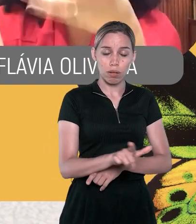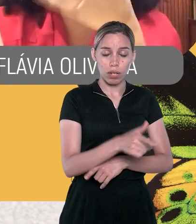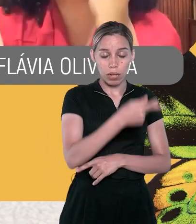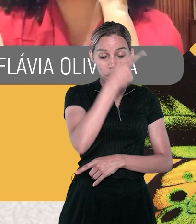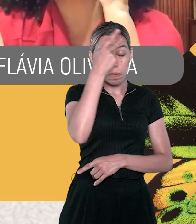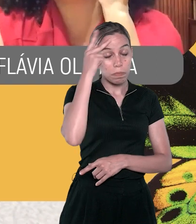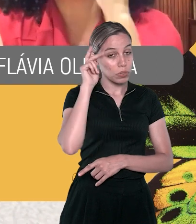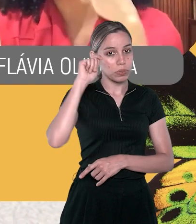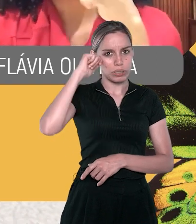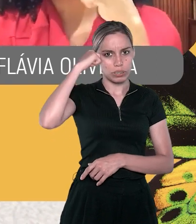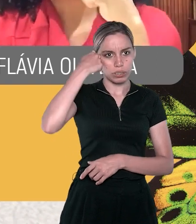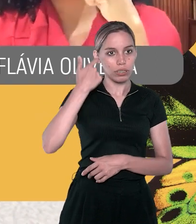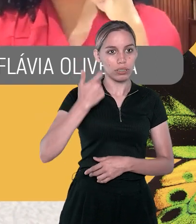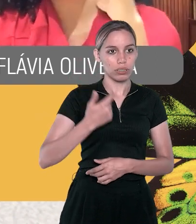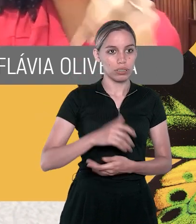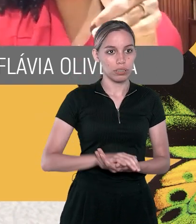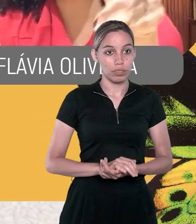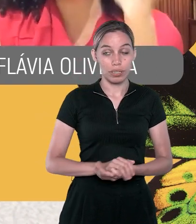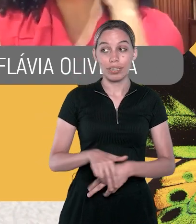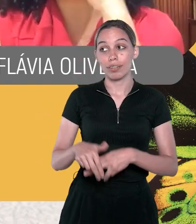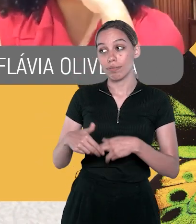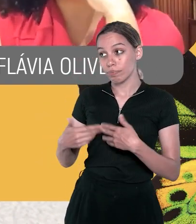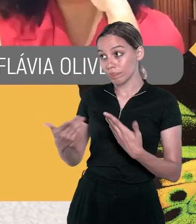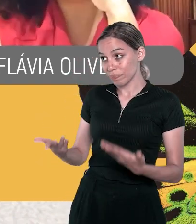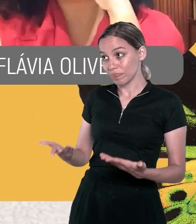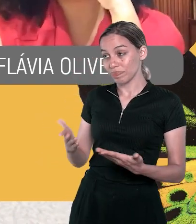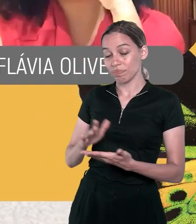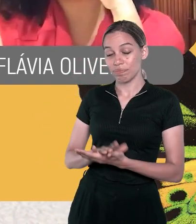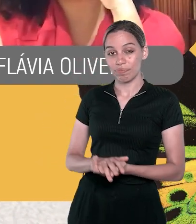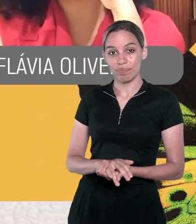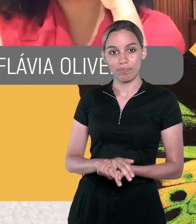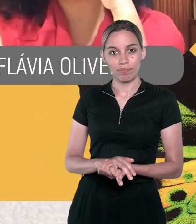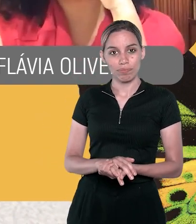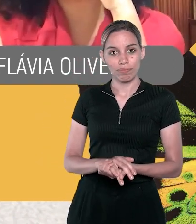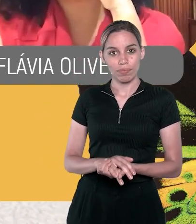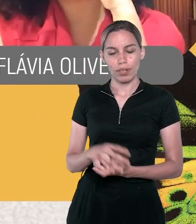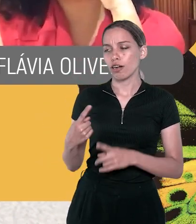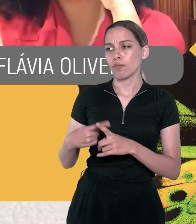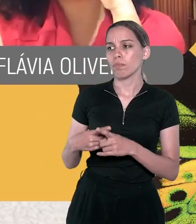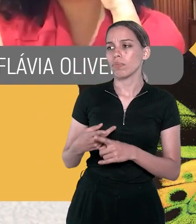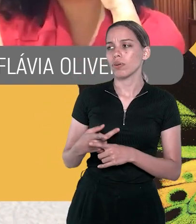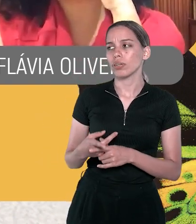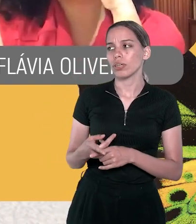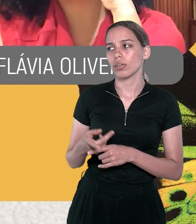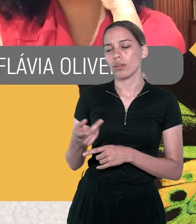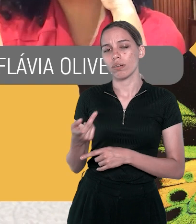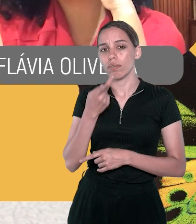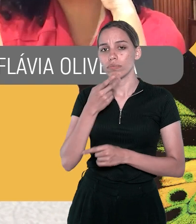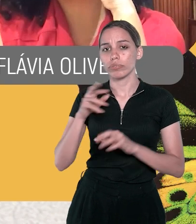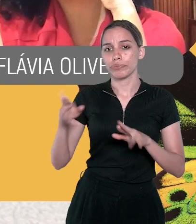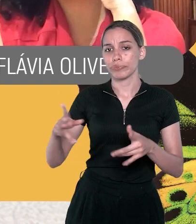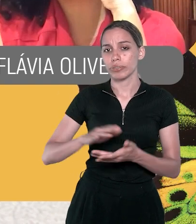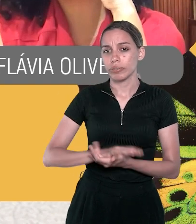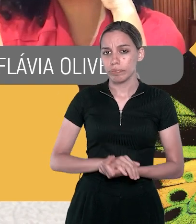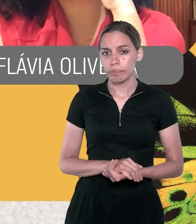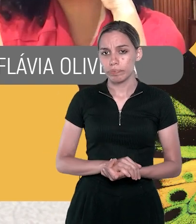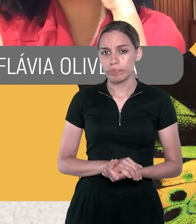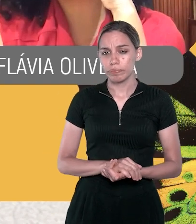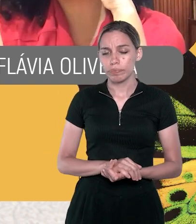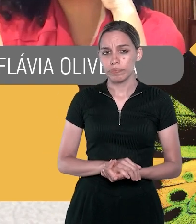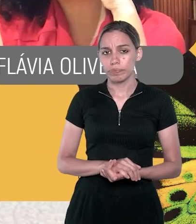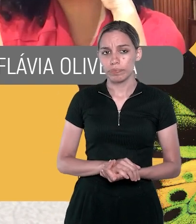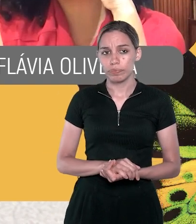Pois mas aí, por que é chamada assim? Pois é. Eu acho que tem uma